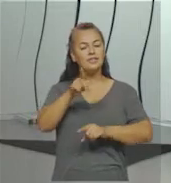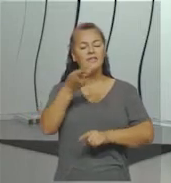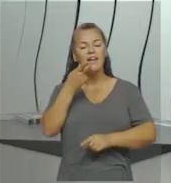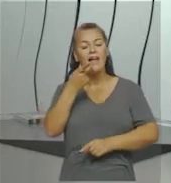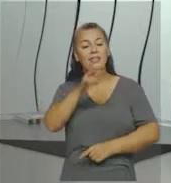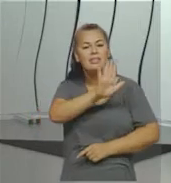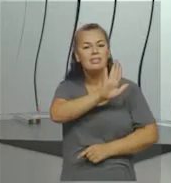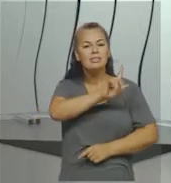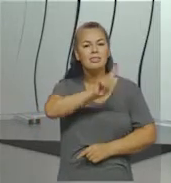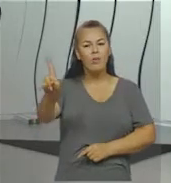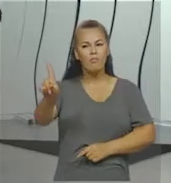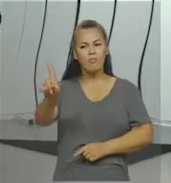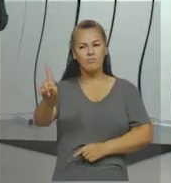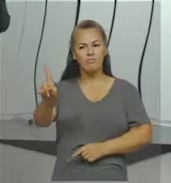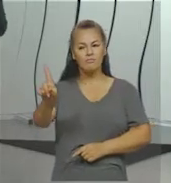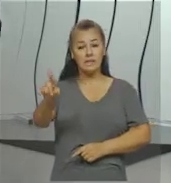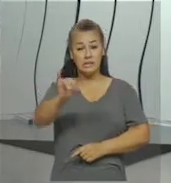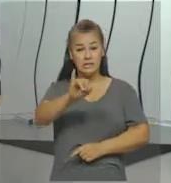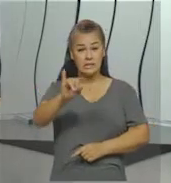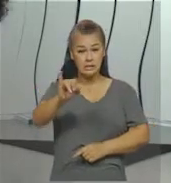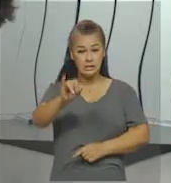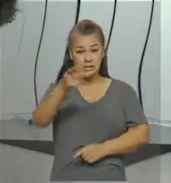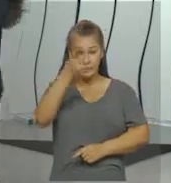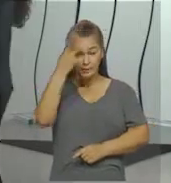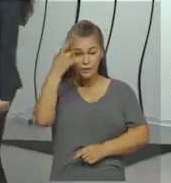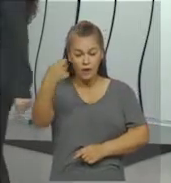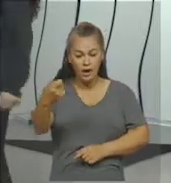não. Até rimou, tá?